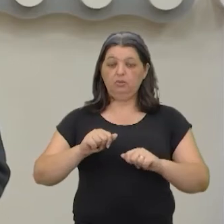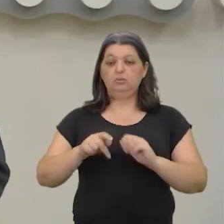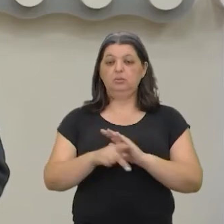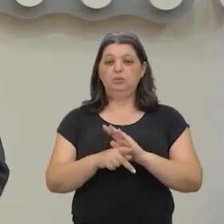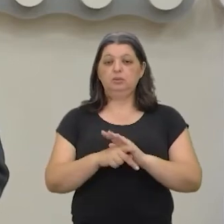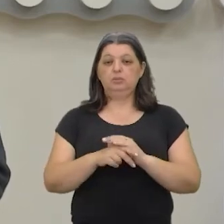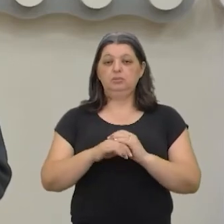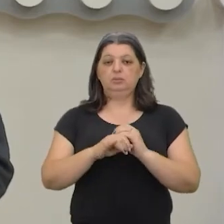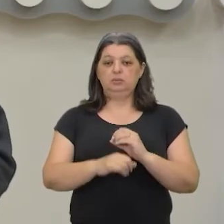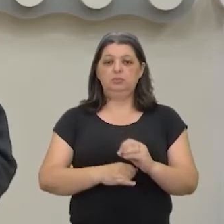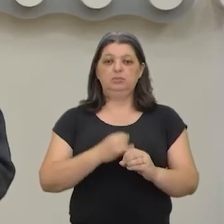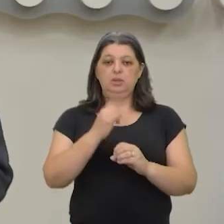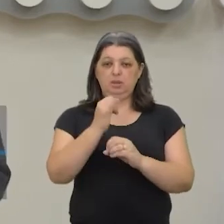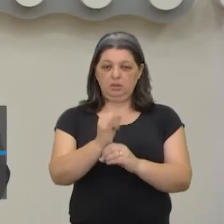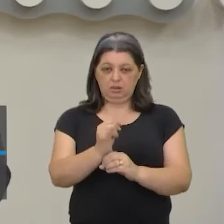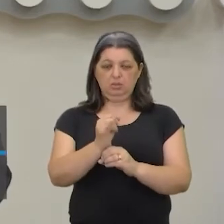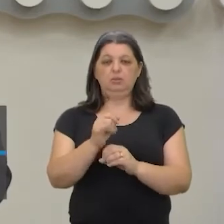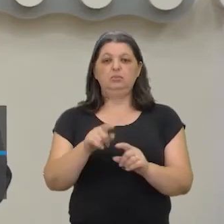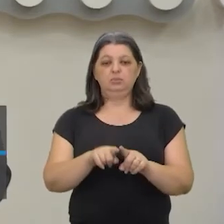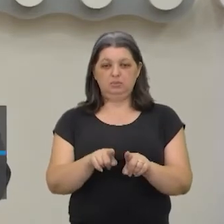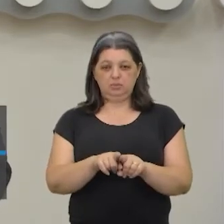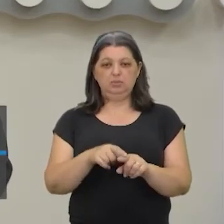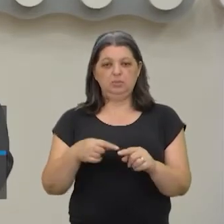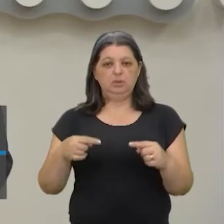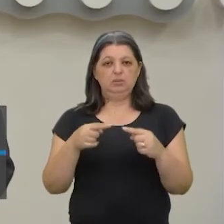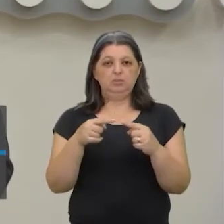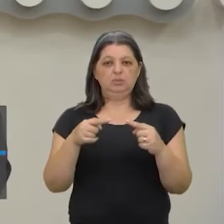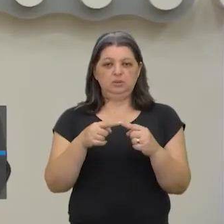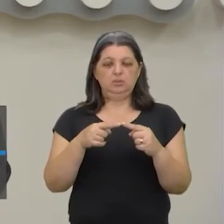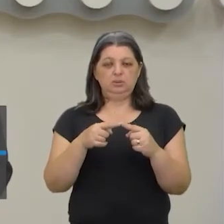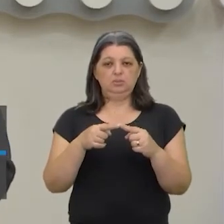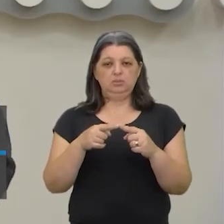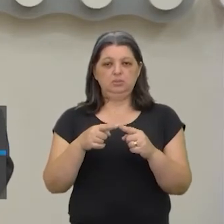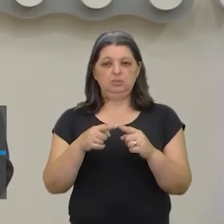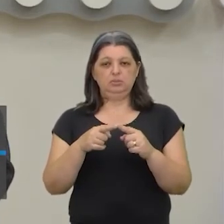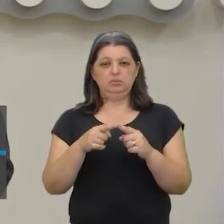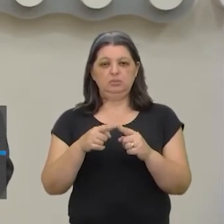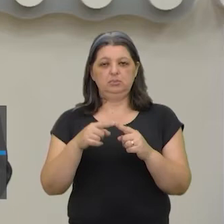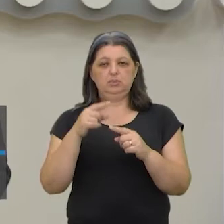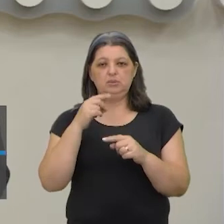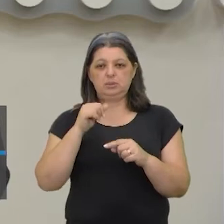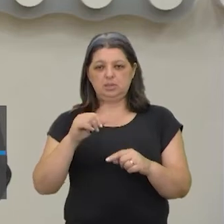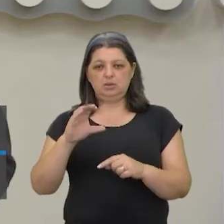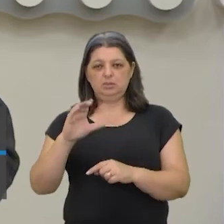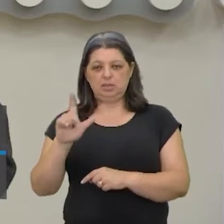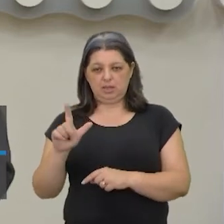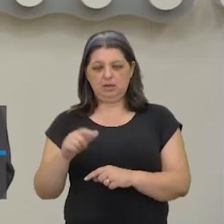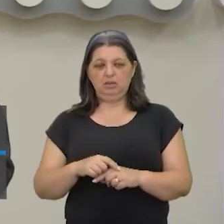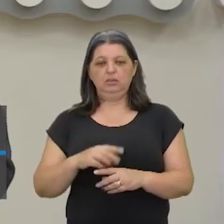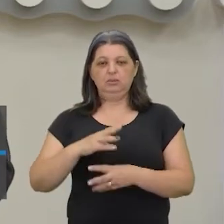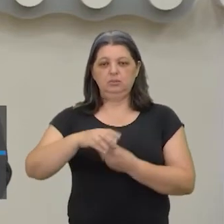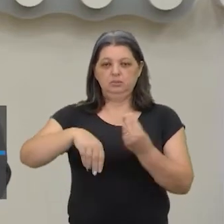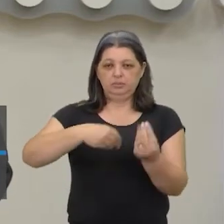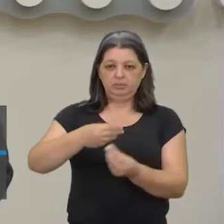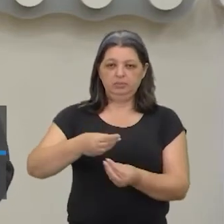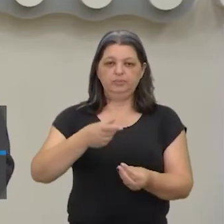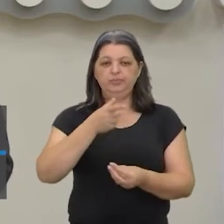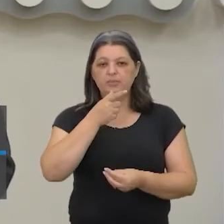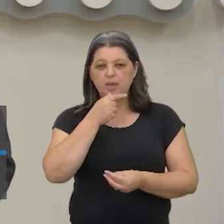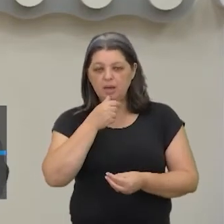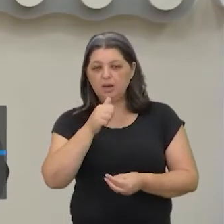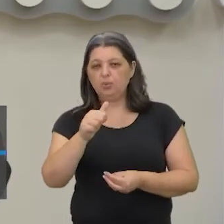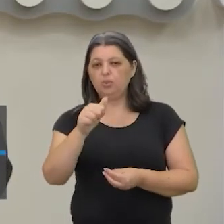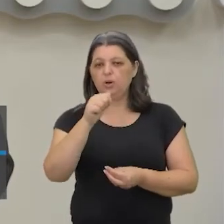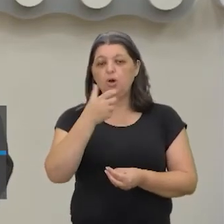a cãibra está relacionado com sódio. E esses sais minerais dissolvidos na água que a gente ingere ou